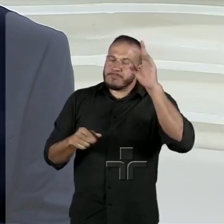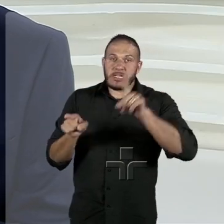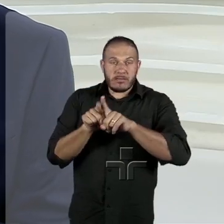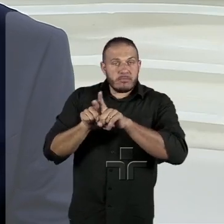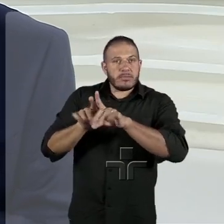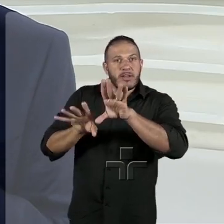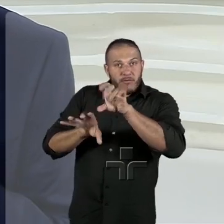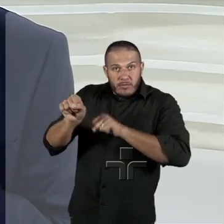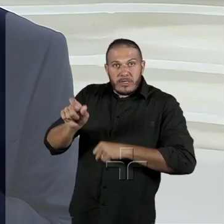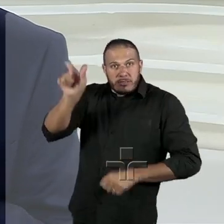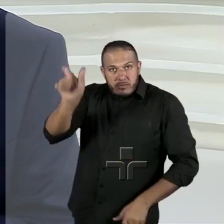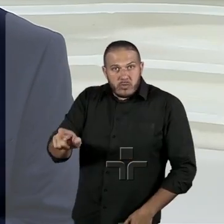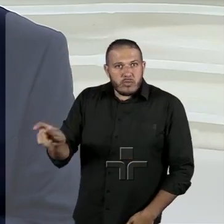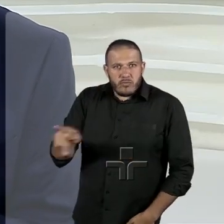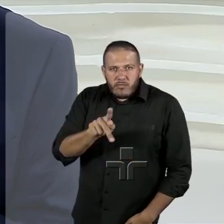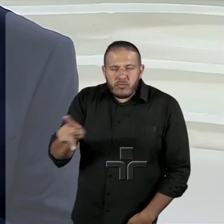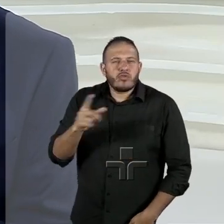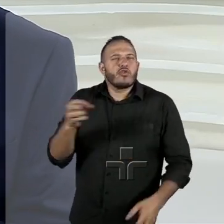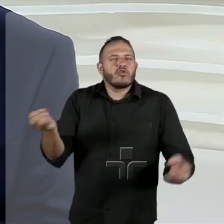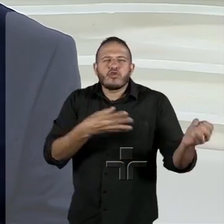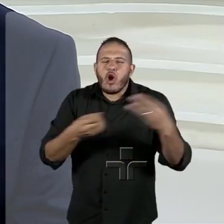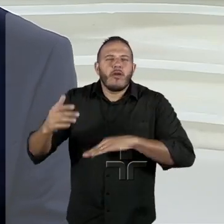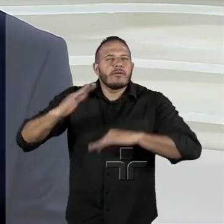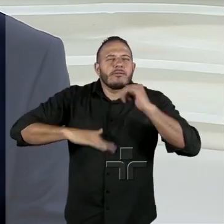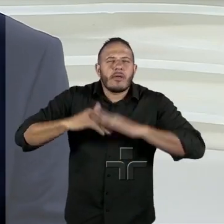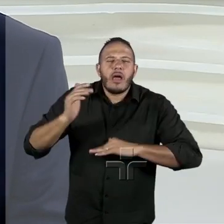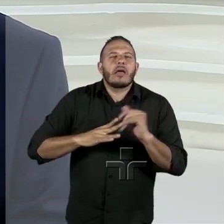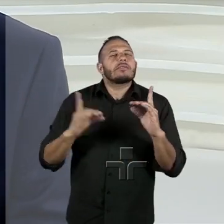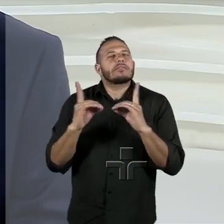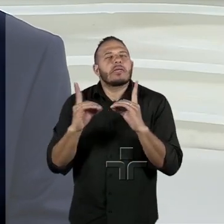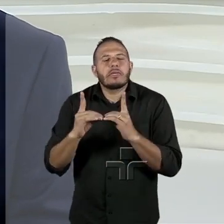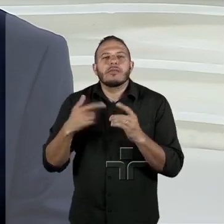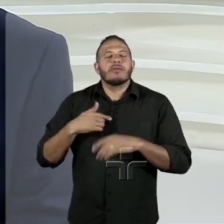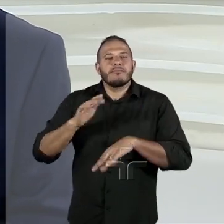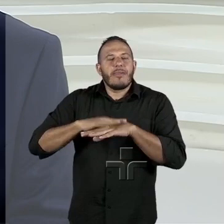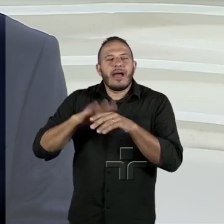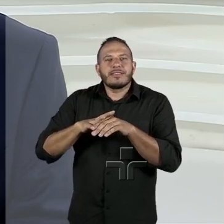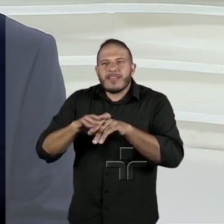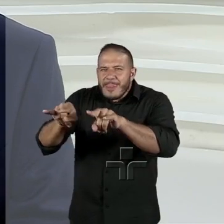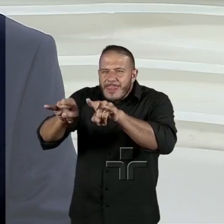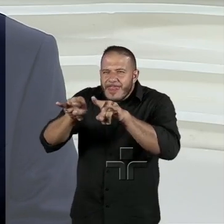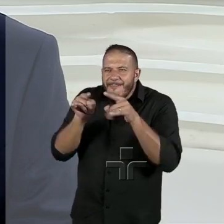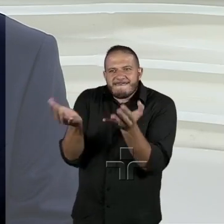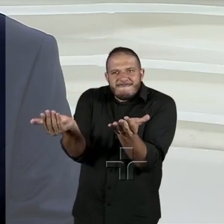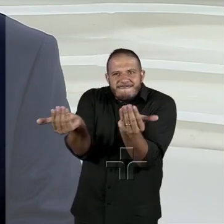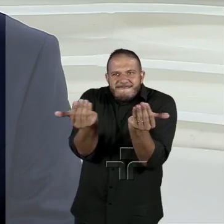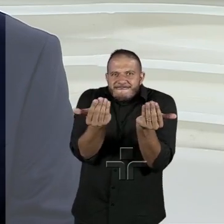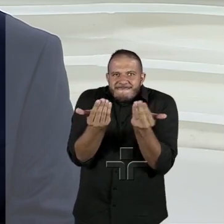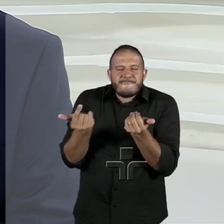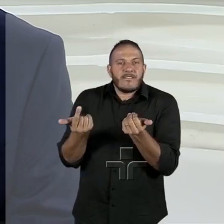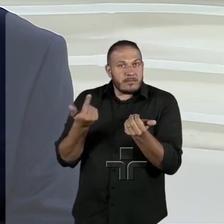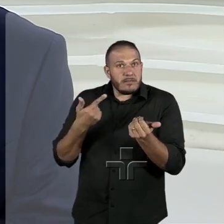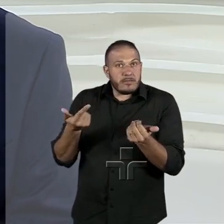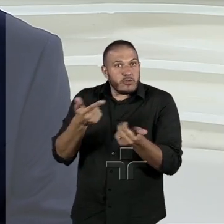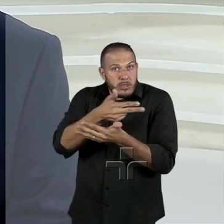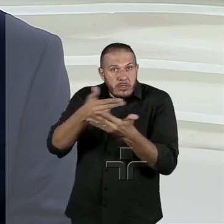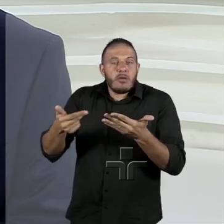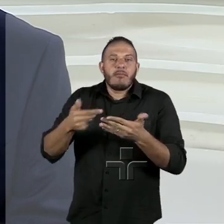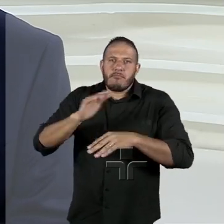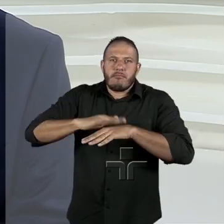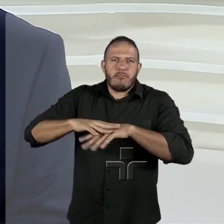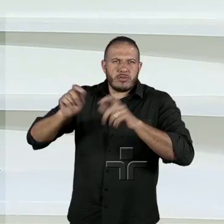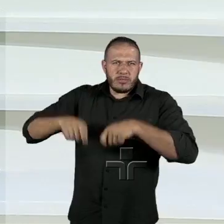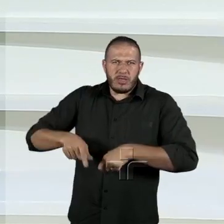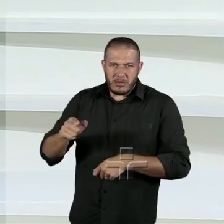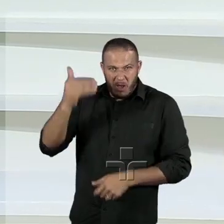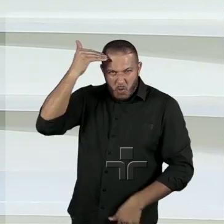do professor com novas práticas didáticas, ser mais encantador, trazer essas possibilidades, e não é culpa do